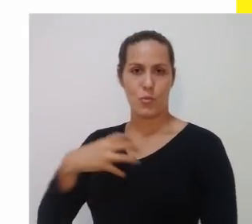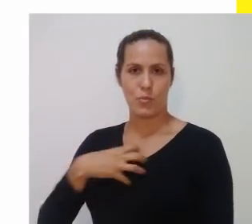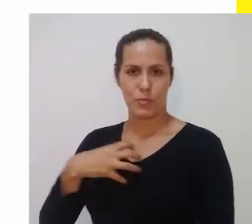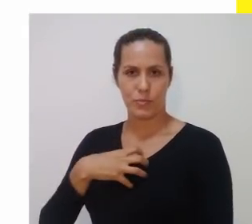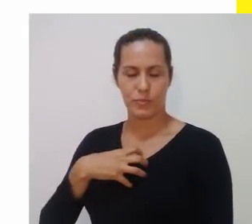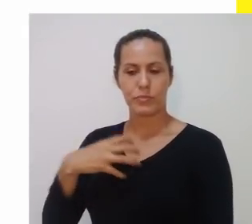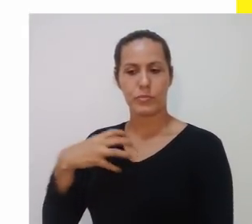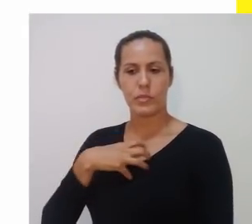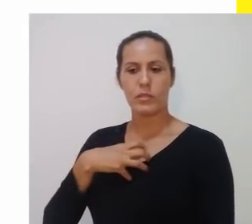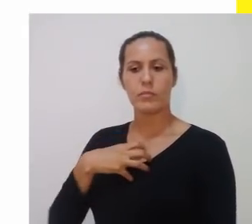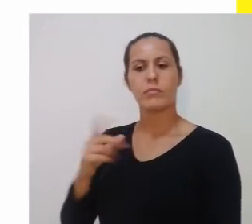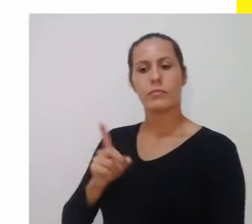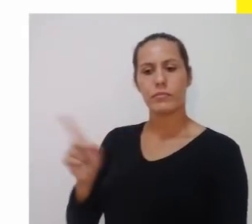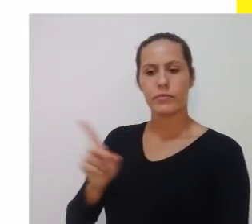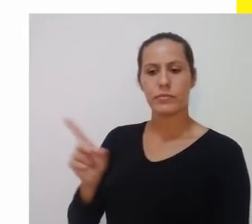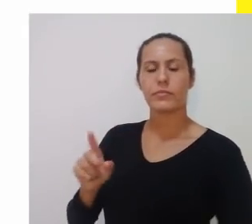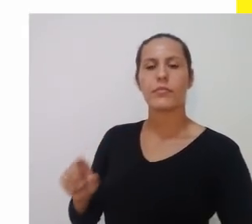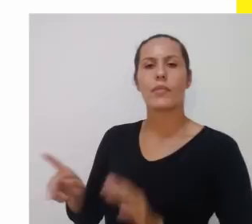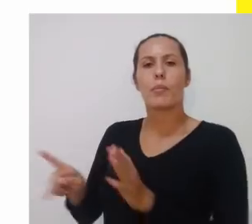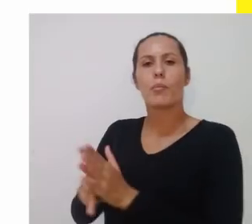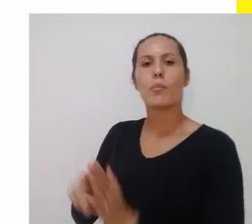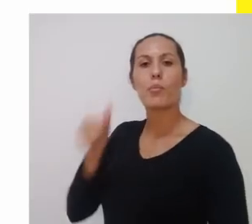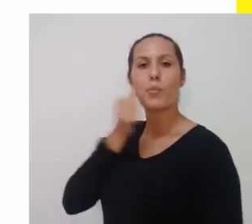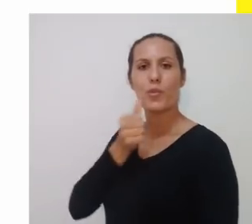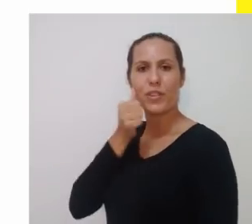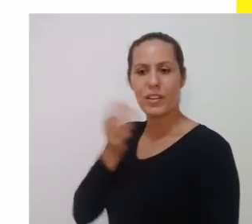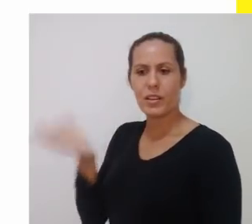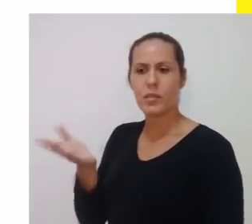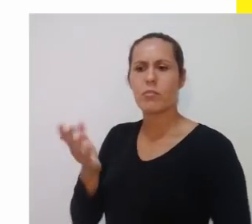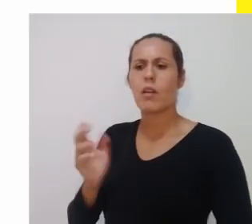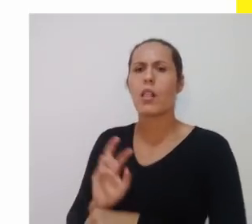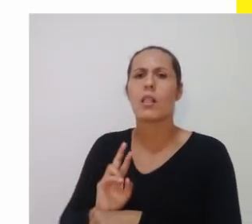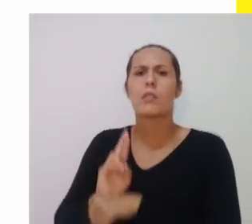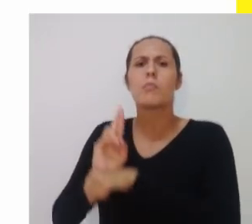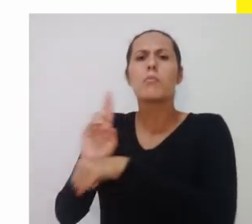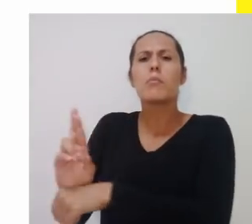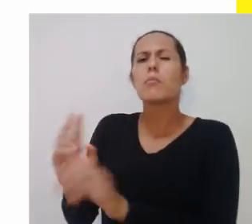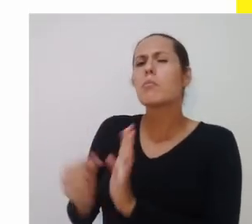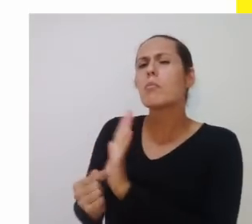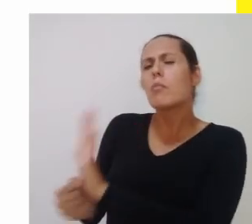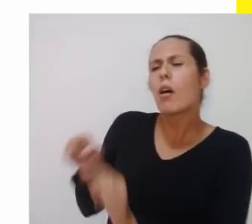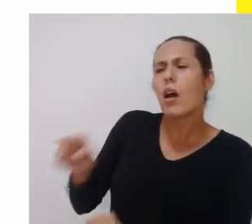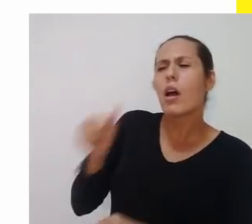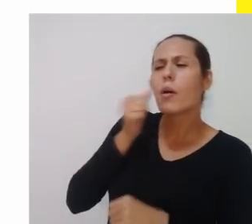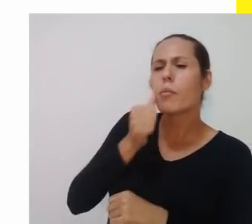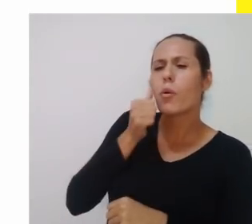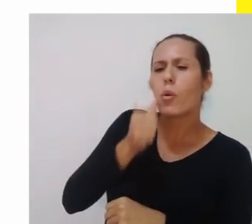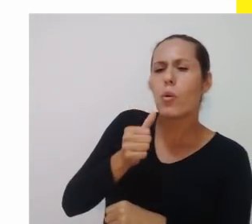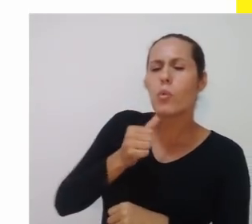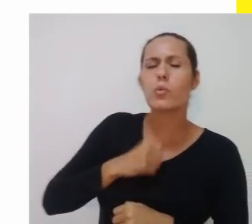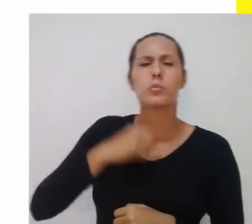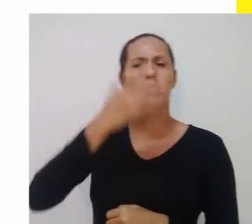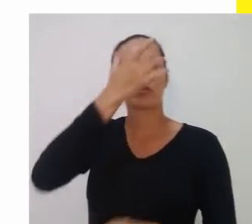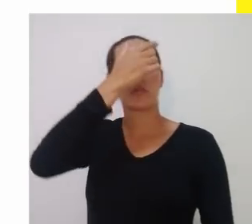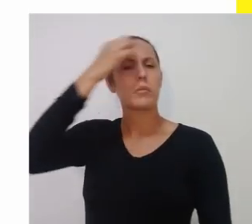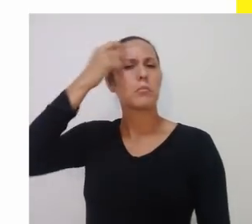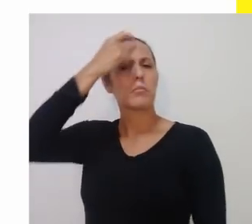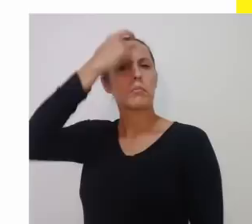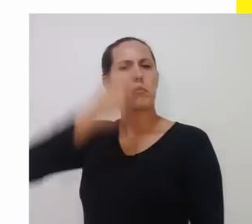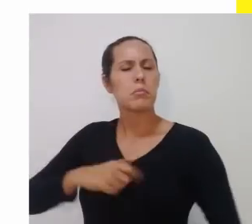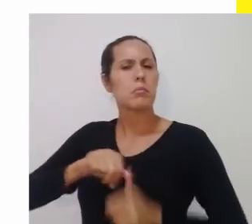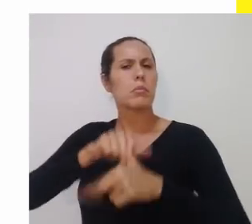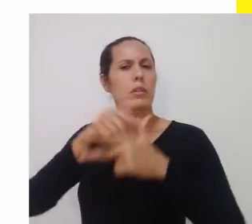da Bahia. Tem a fonte aí, mas veja que essa imagem, olha o que ela está representando, né? Veja